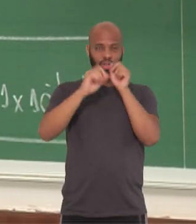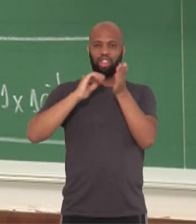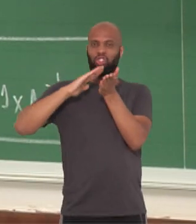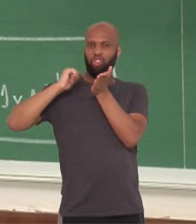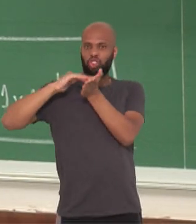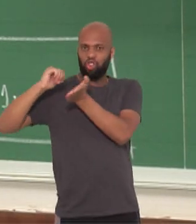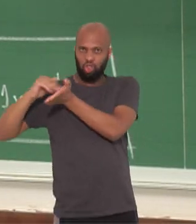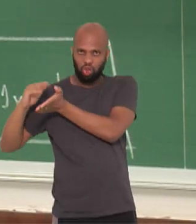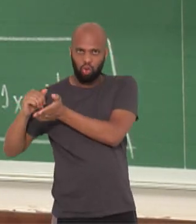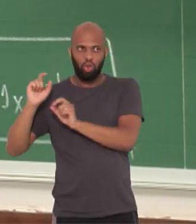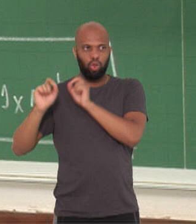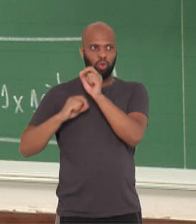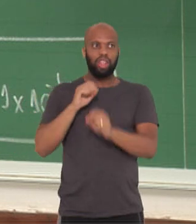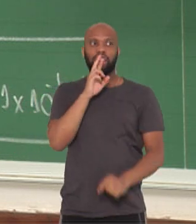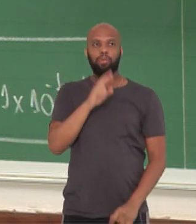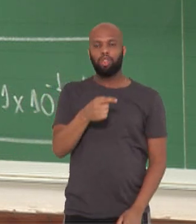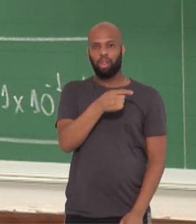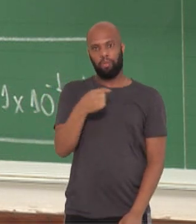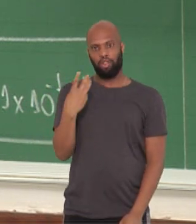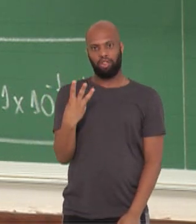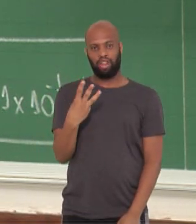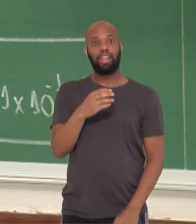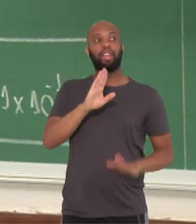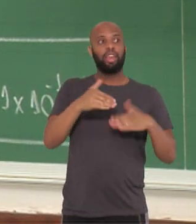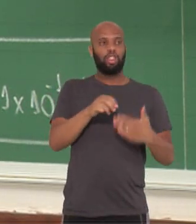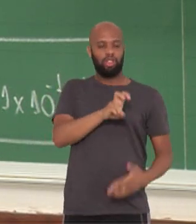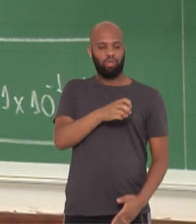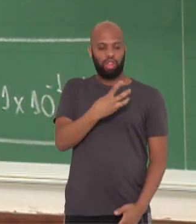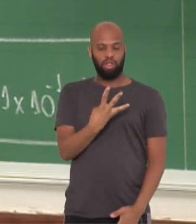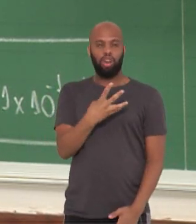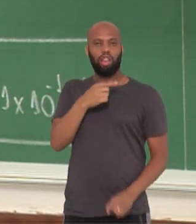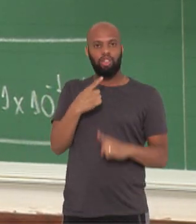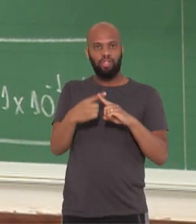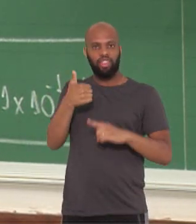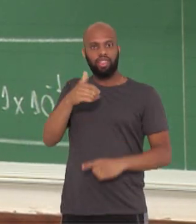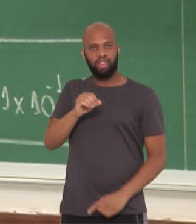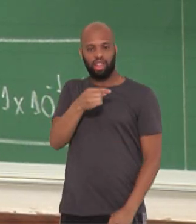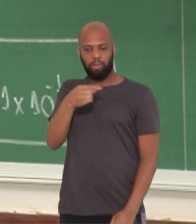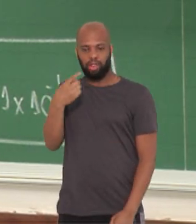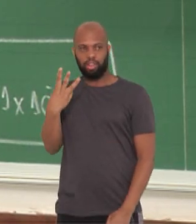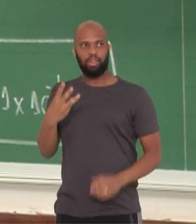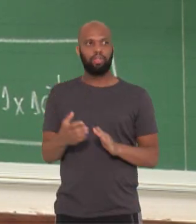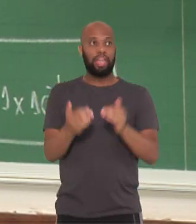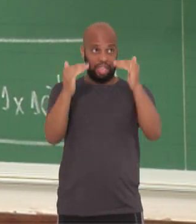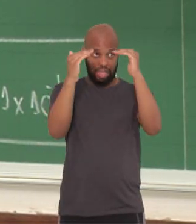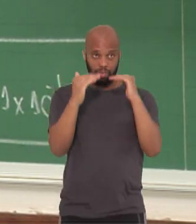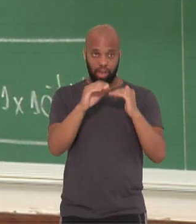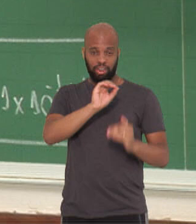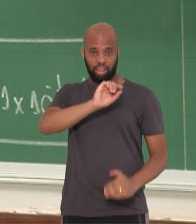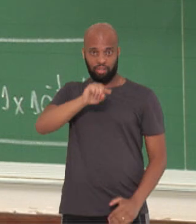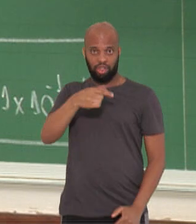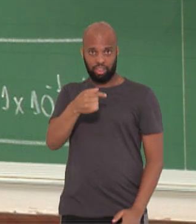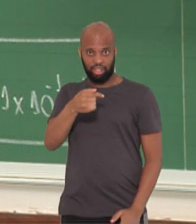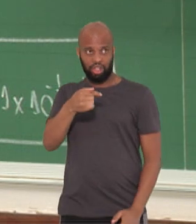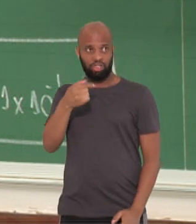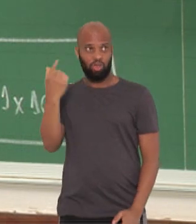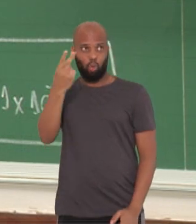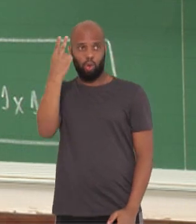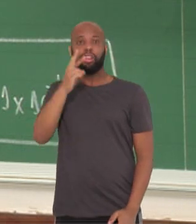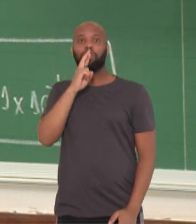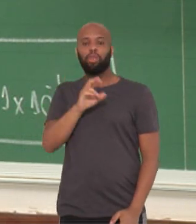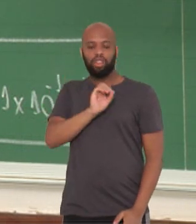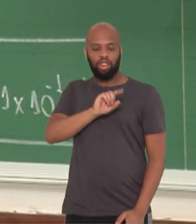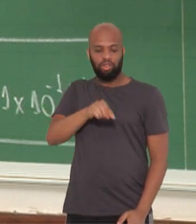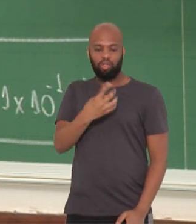6, que dá menos 3, divididos por 0,7 ao quadrado, que é